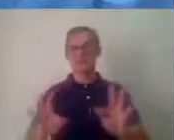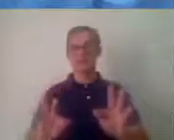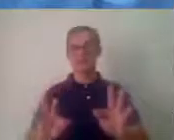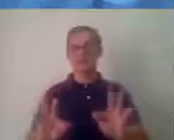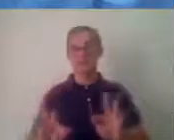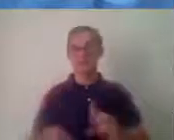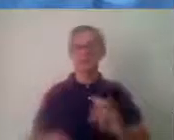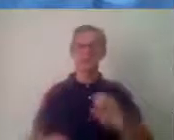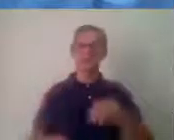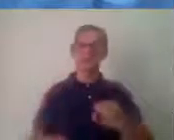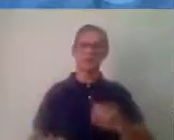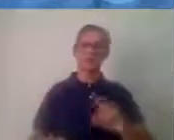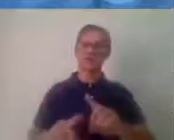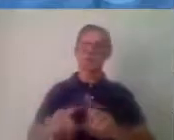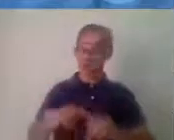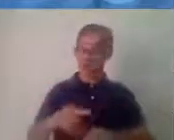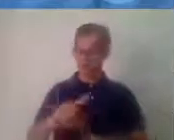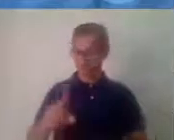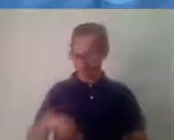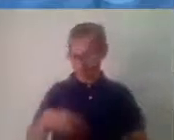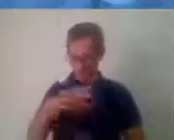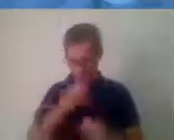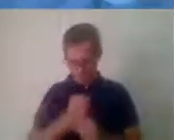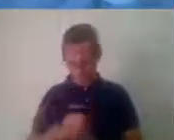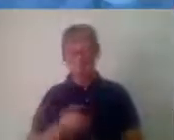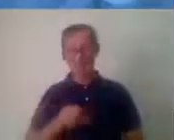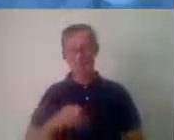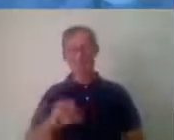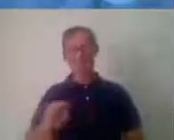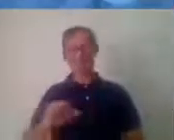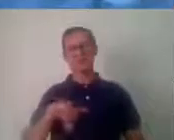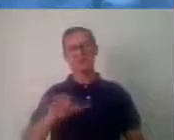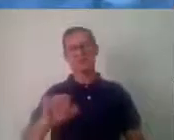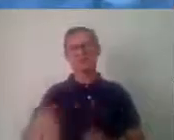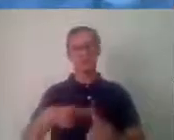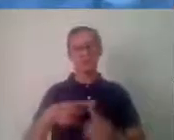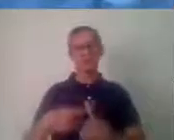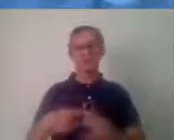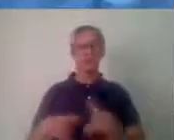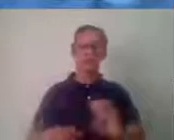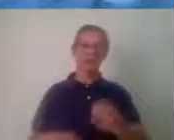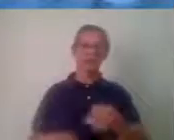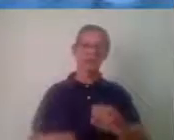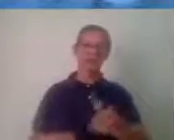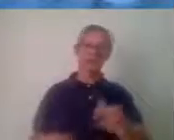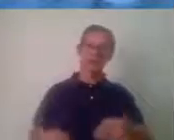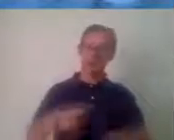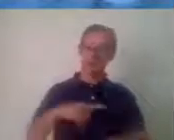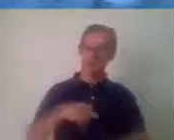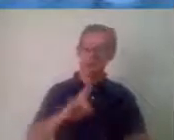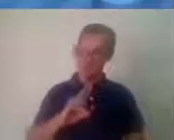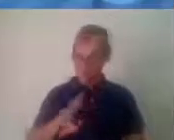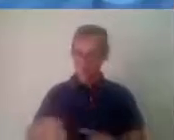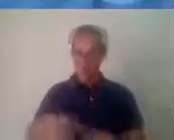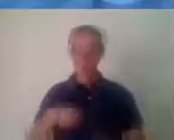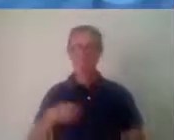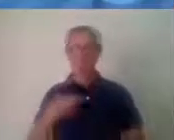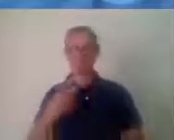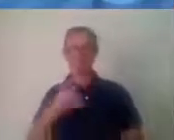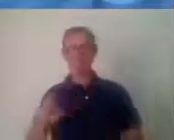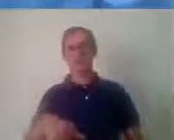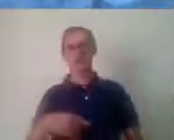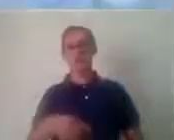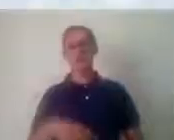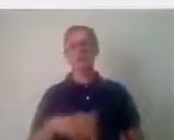densidade. E depois a gente calcula a integral sobre a região S de y vezes a densidade. Nós temos que resolver aí mais duas integrais.